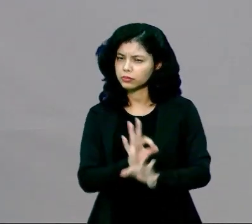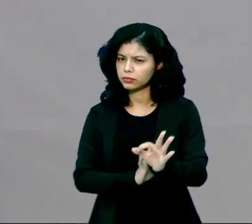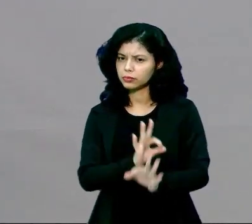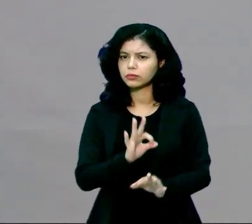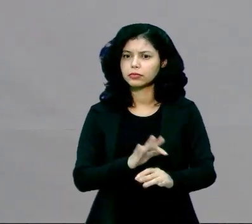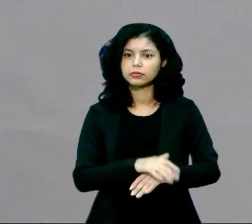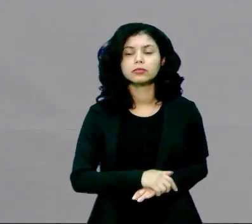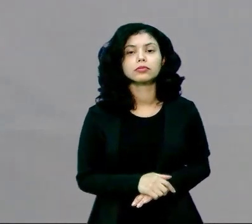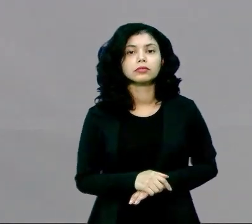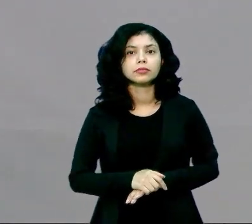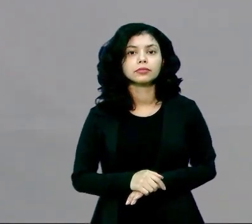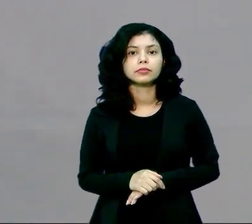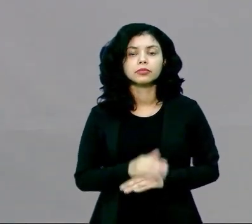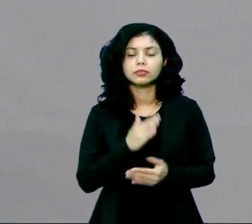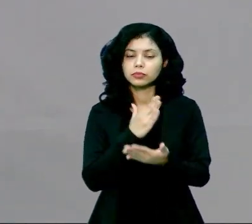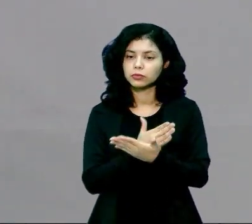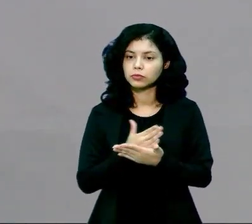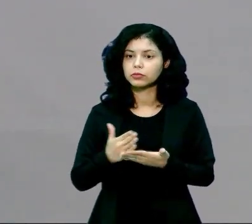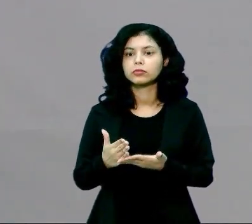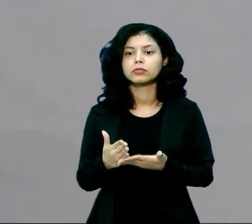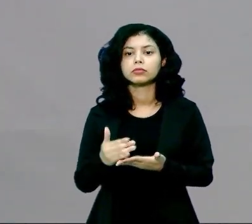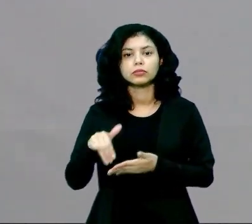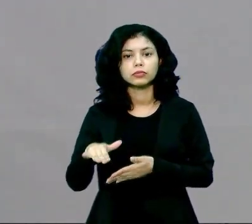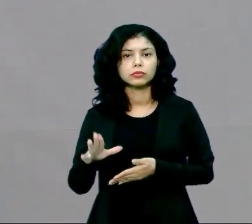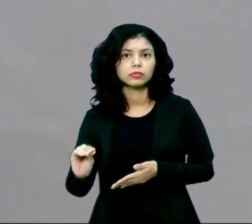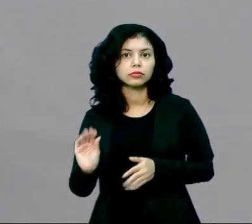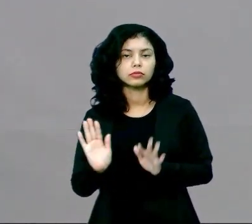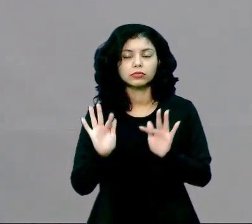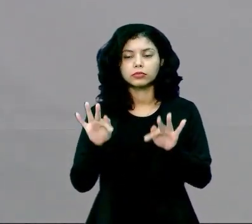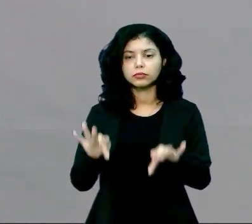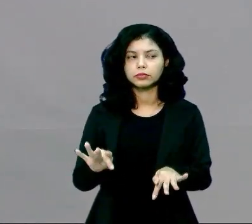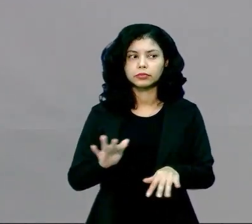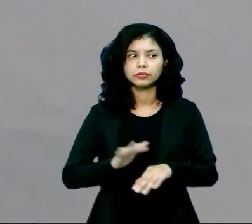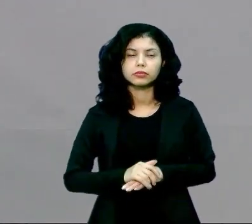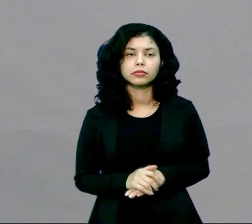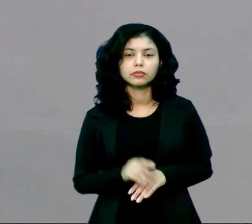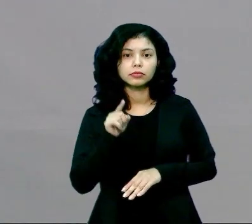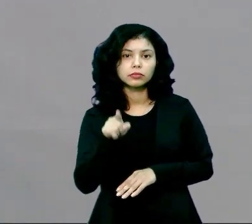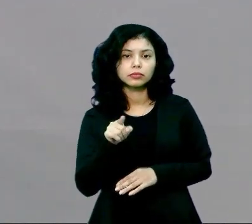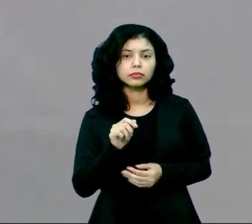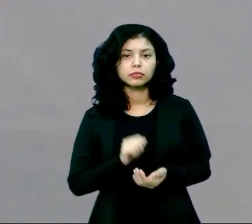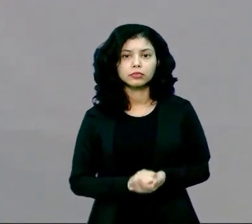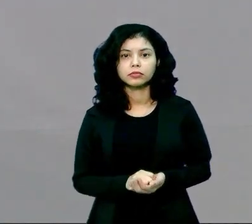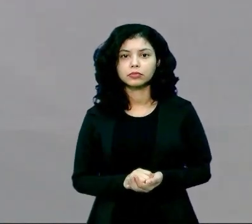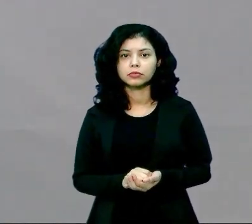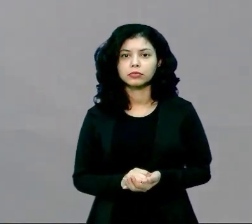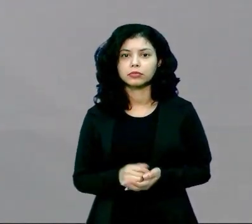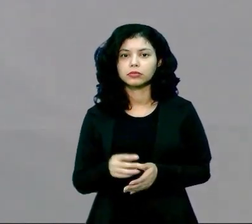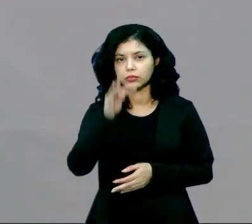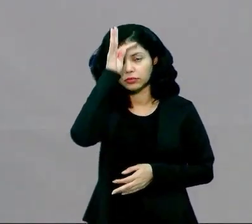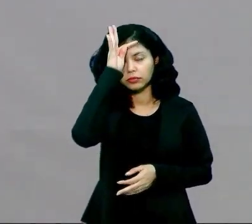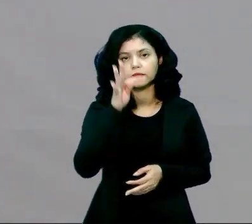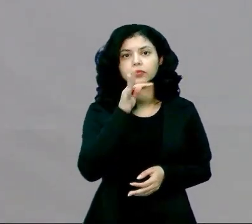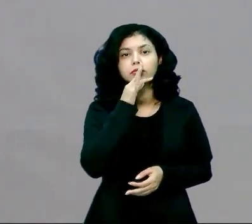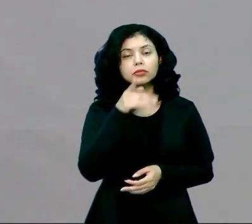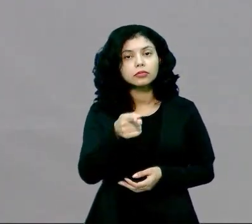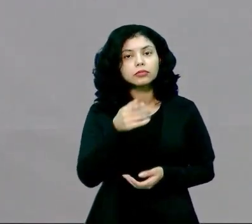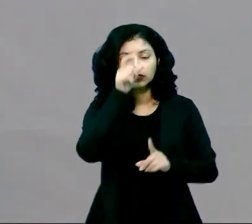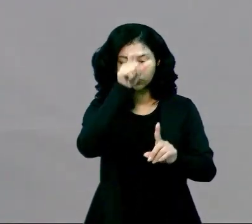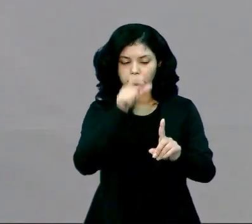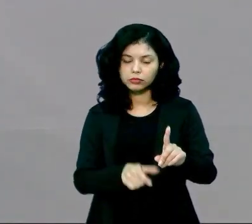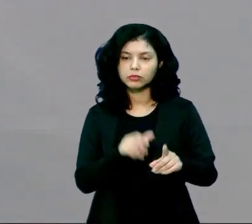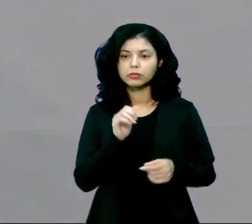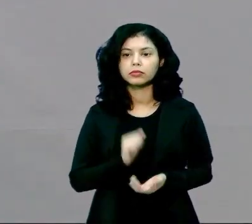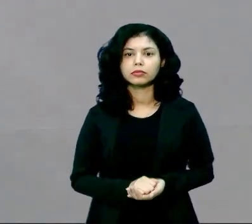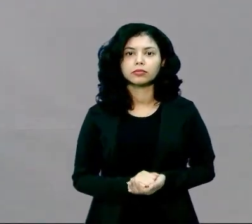ordem, início, meio e fim, né? Essa é um modo tradicional, né, de você se